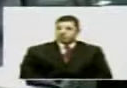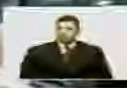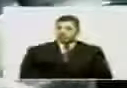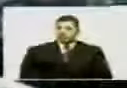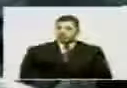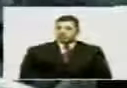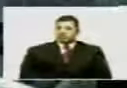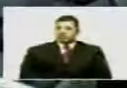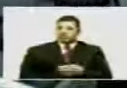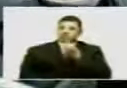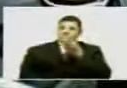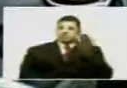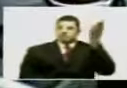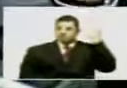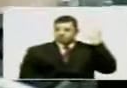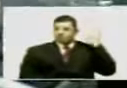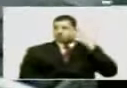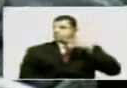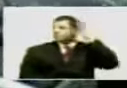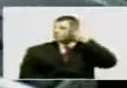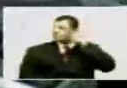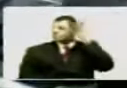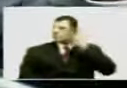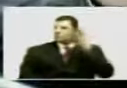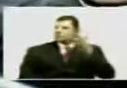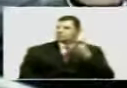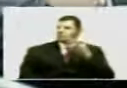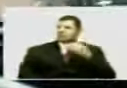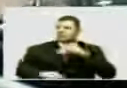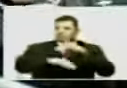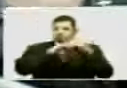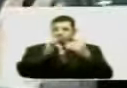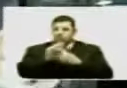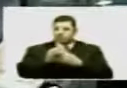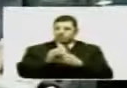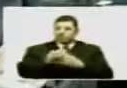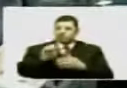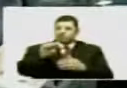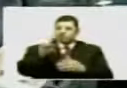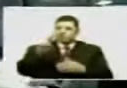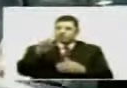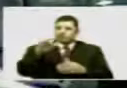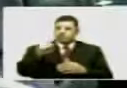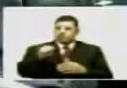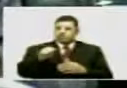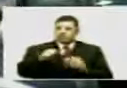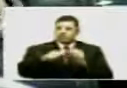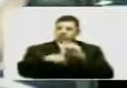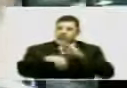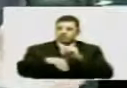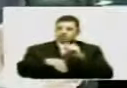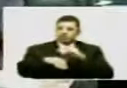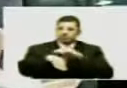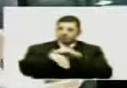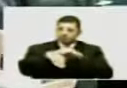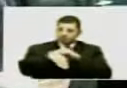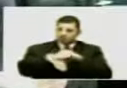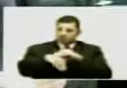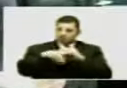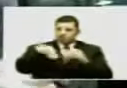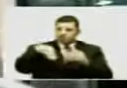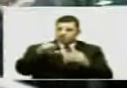universidade. Antes desse seminário, eu participei de quase todas as audiências convocadas pelo estado para discutir o